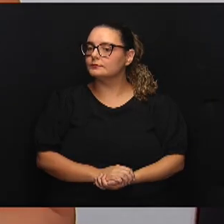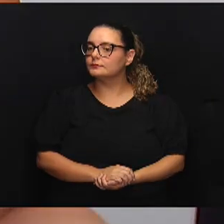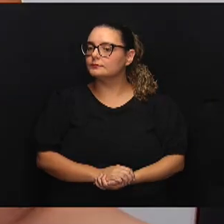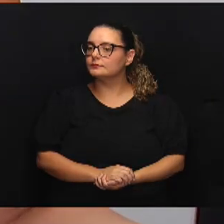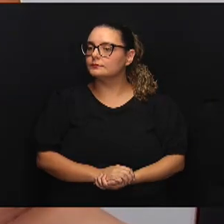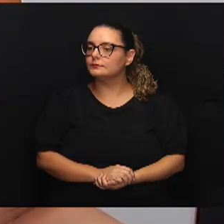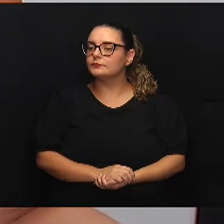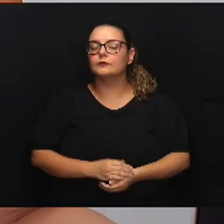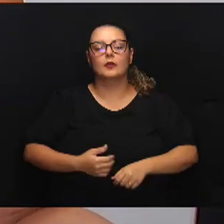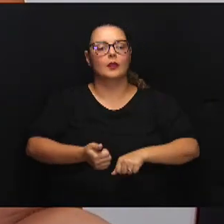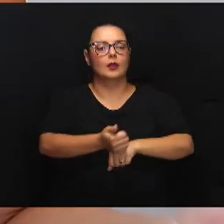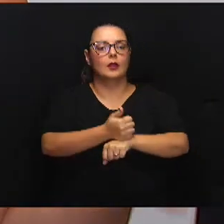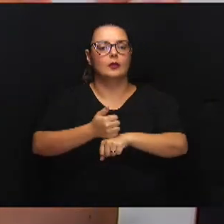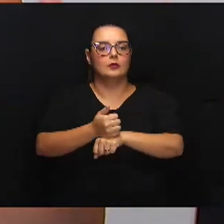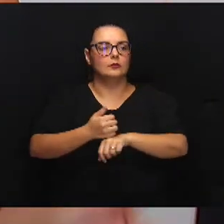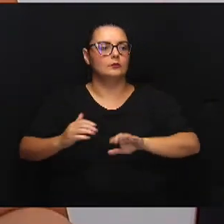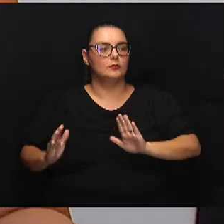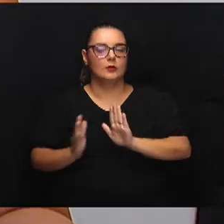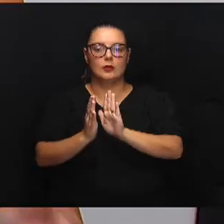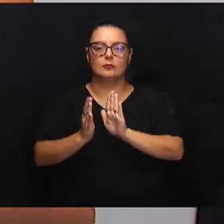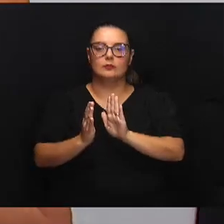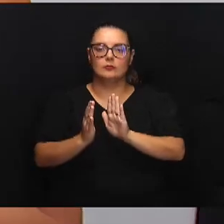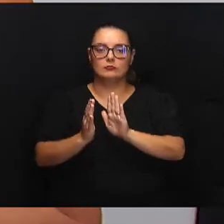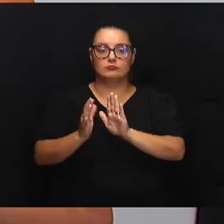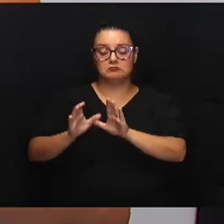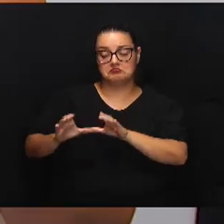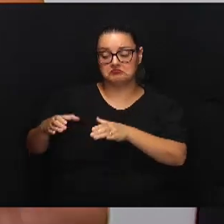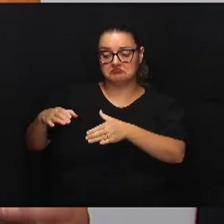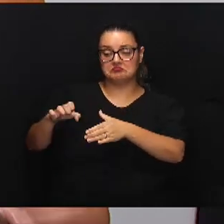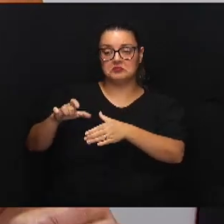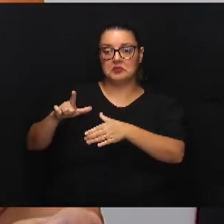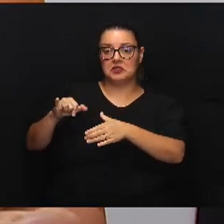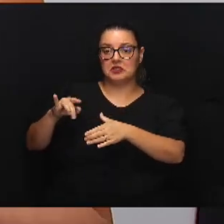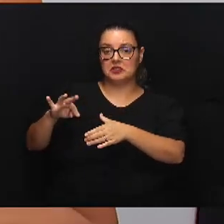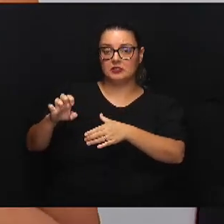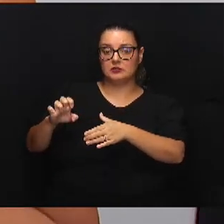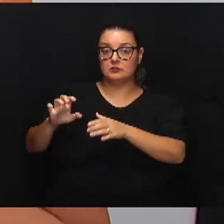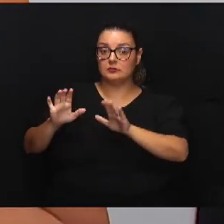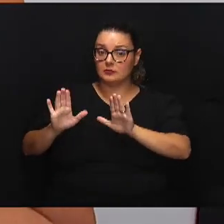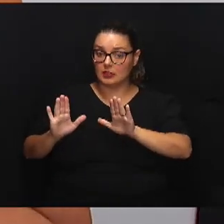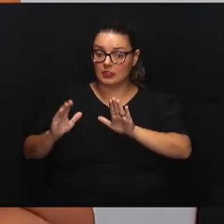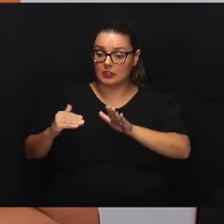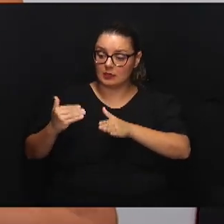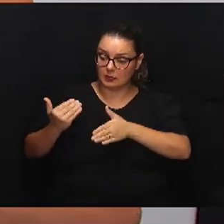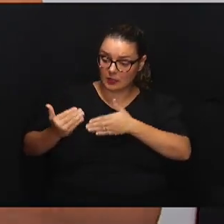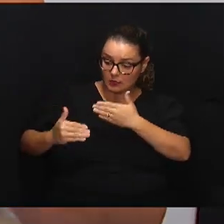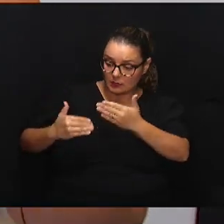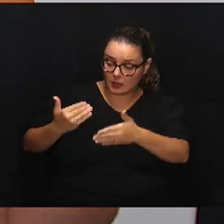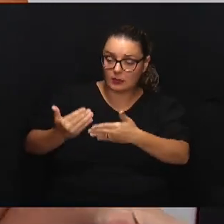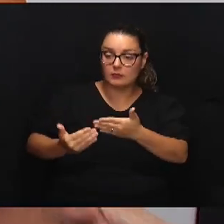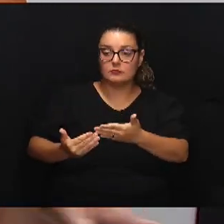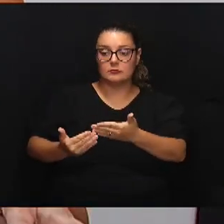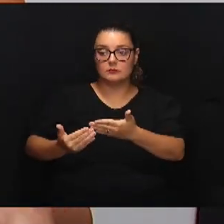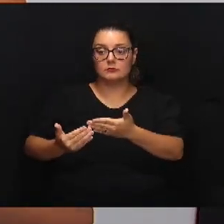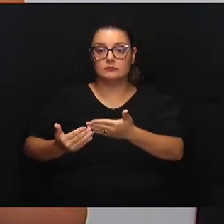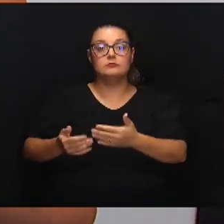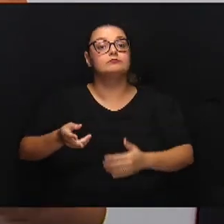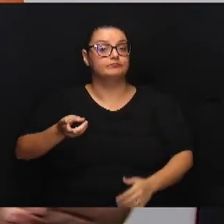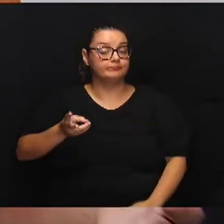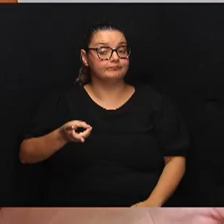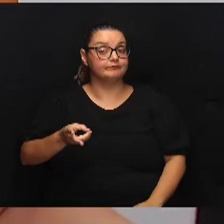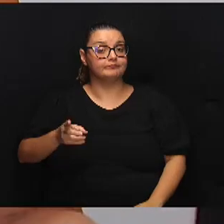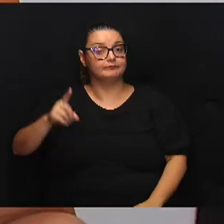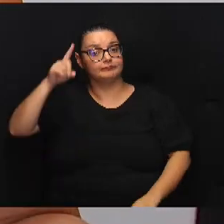Uma profissão encarada como algo de elite, mas que a cada dia tem se tornado frequente na vida